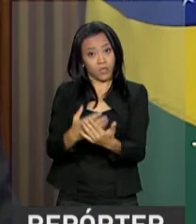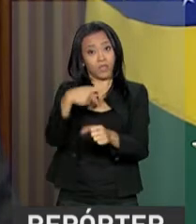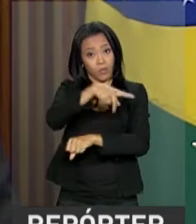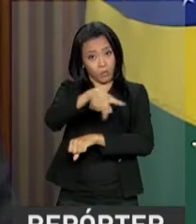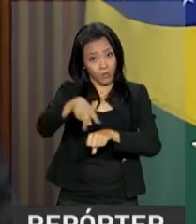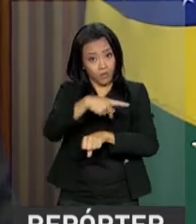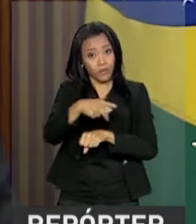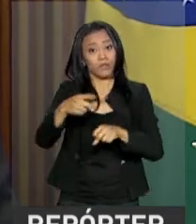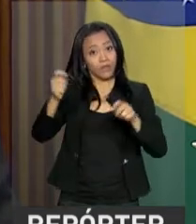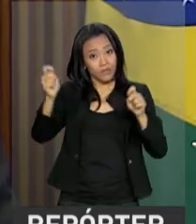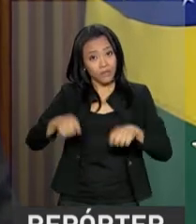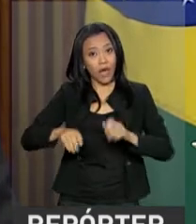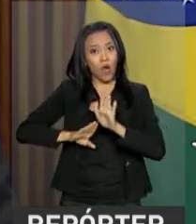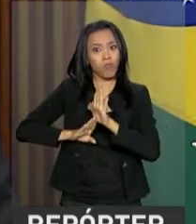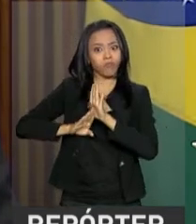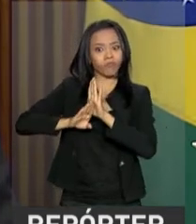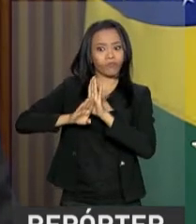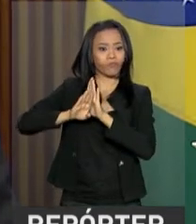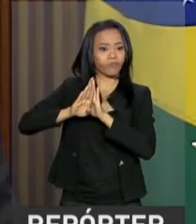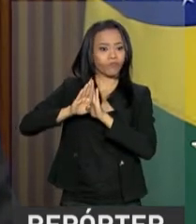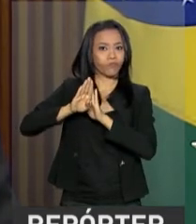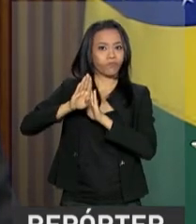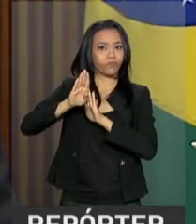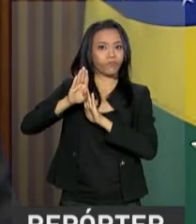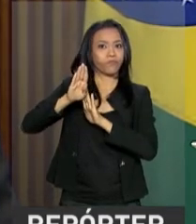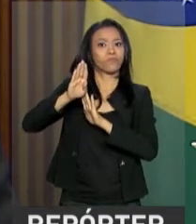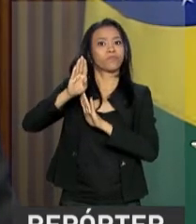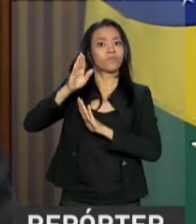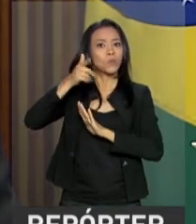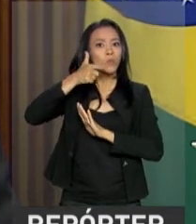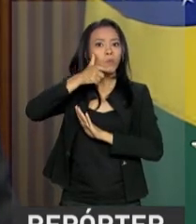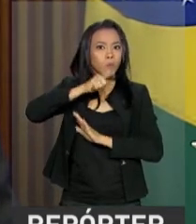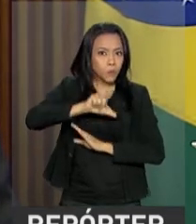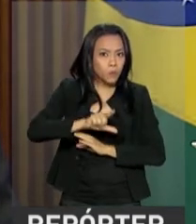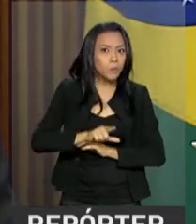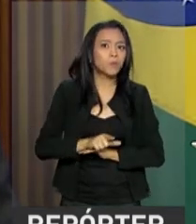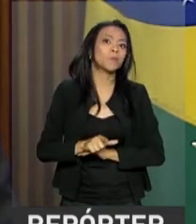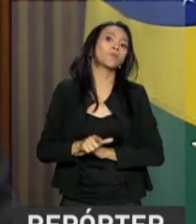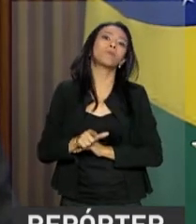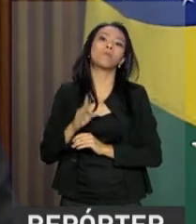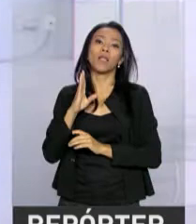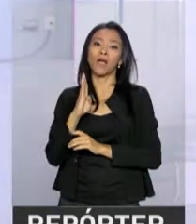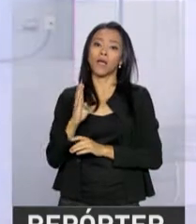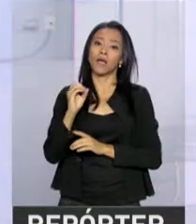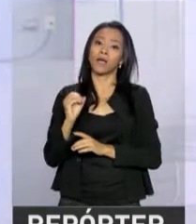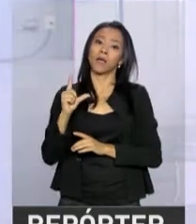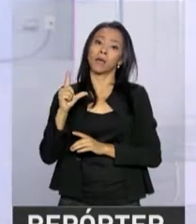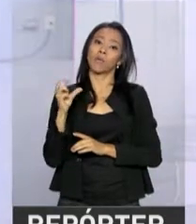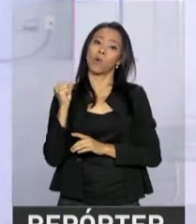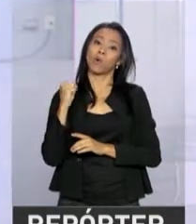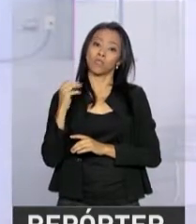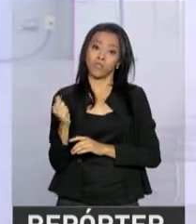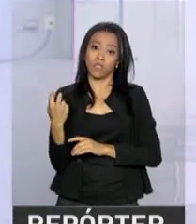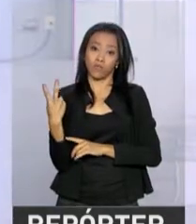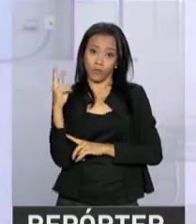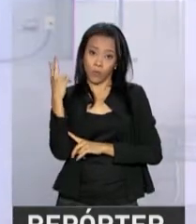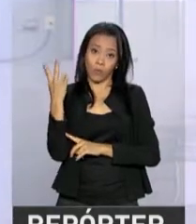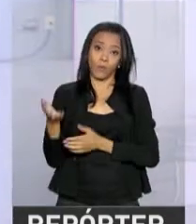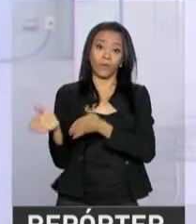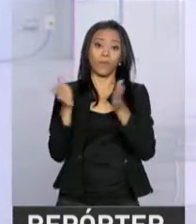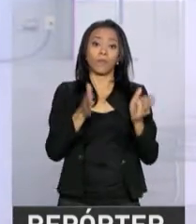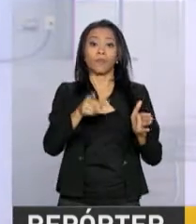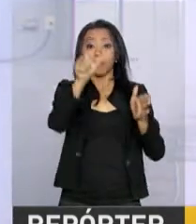patamares recordes têm sido obtidos pela pela bolsa de valores o presidente michel temer fez questão